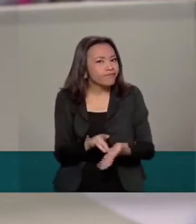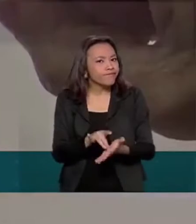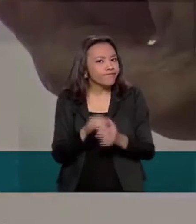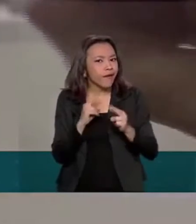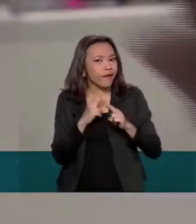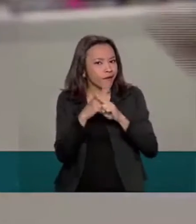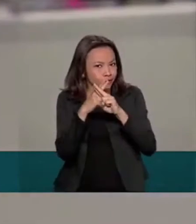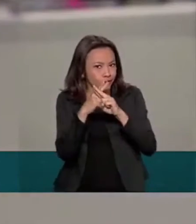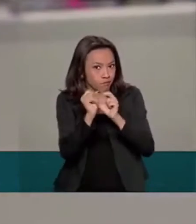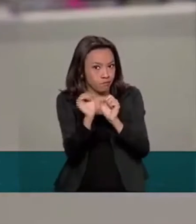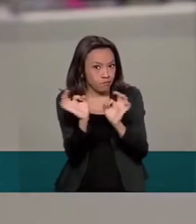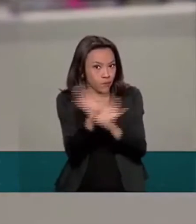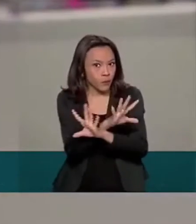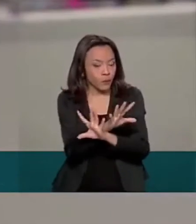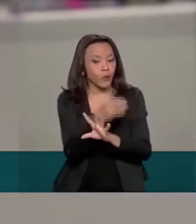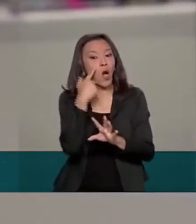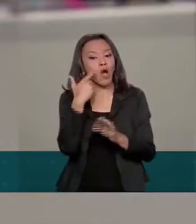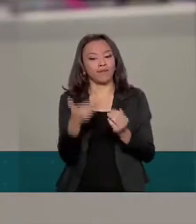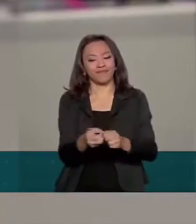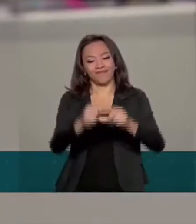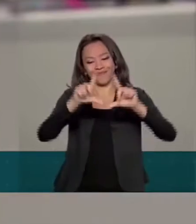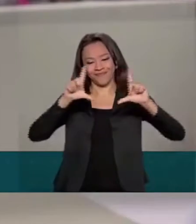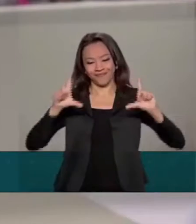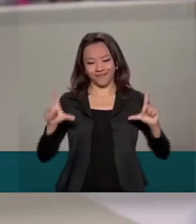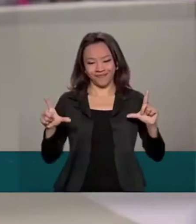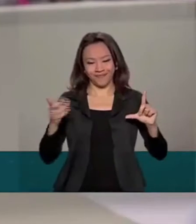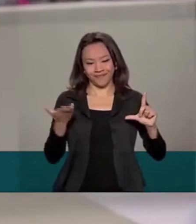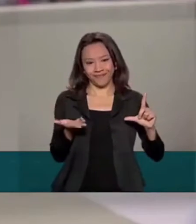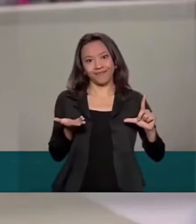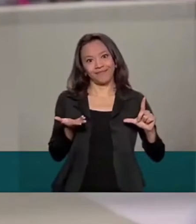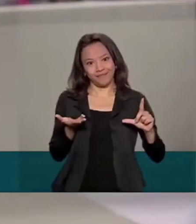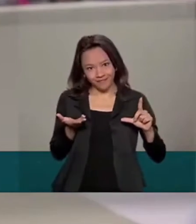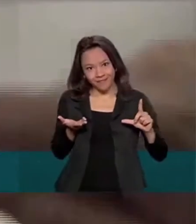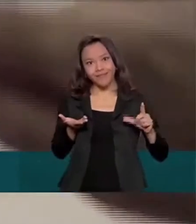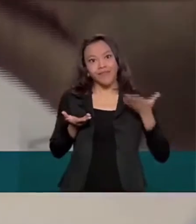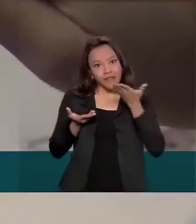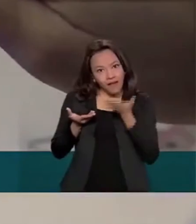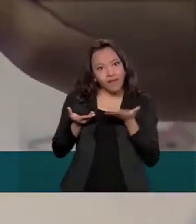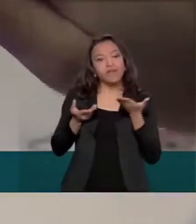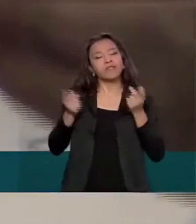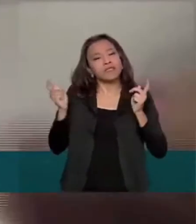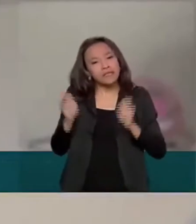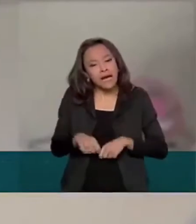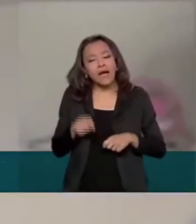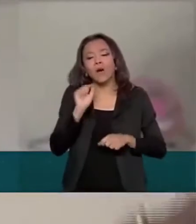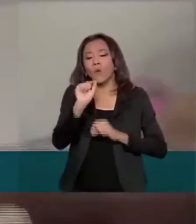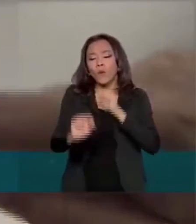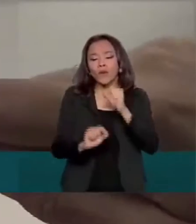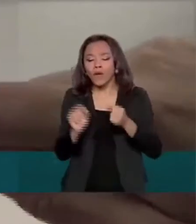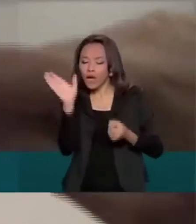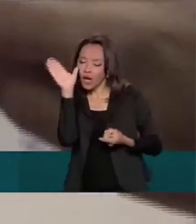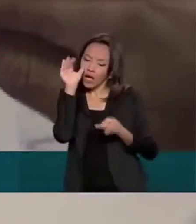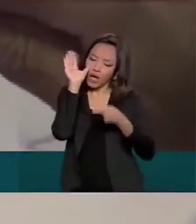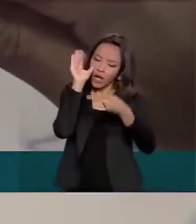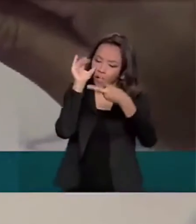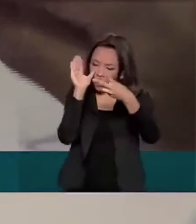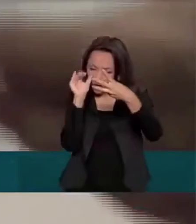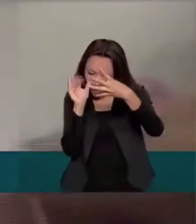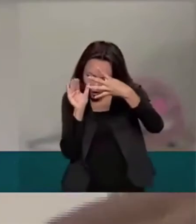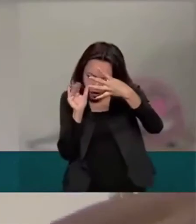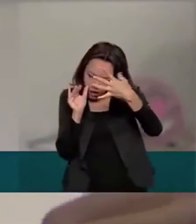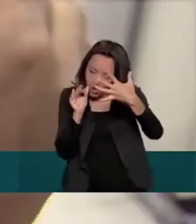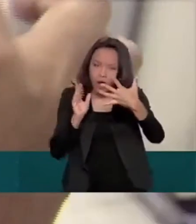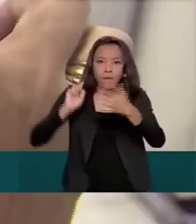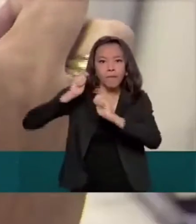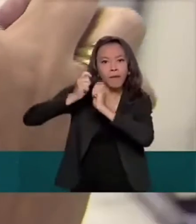Federal. Pronto, aqui está o app. E por meio dele poderão ser feitas consultas ao calendário de